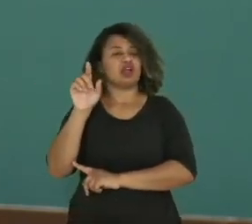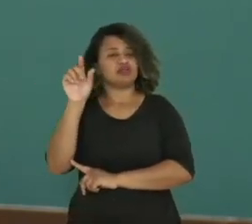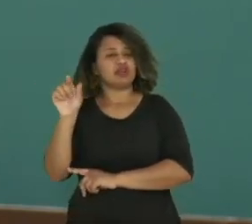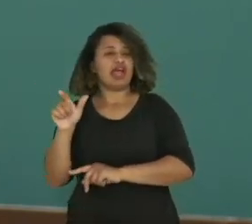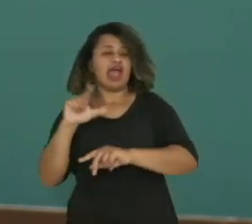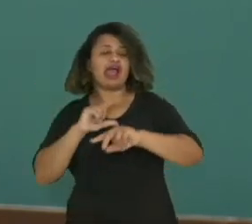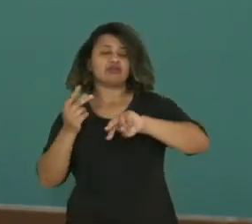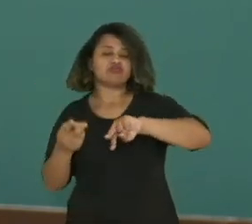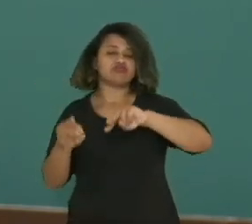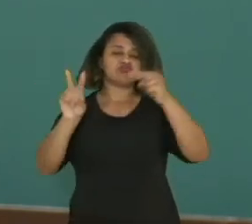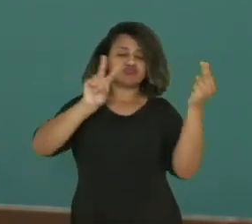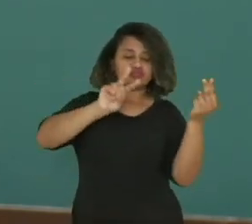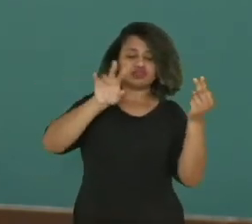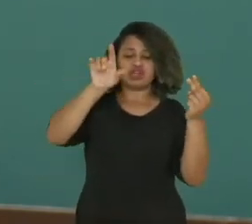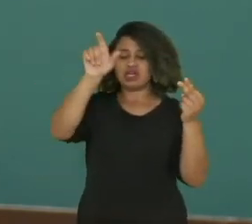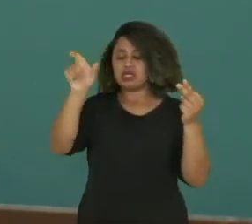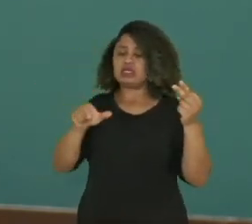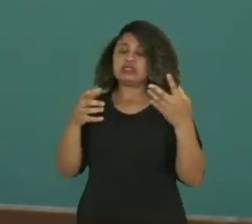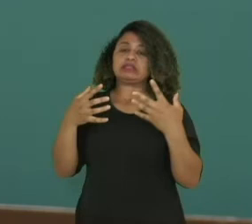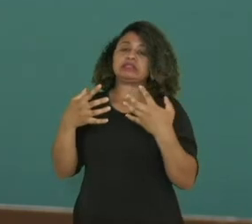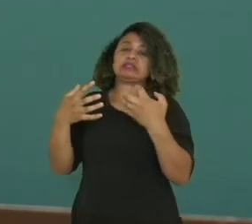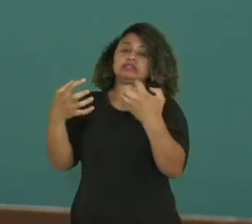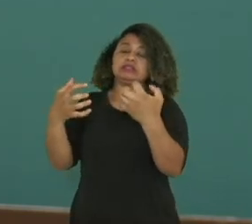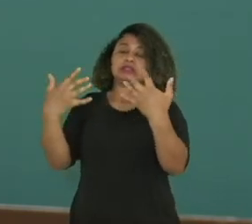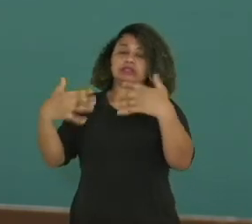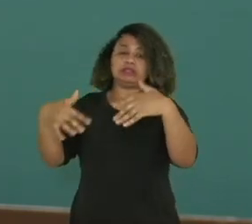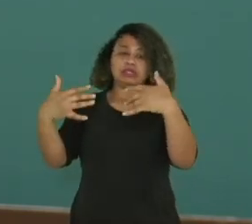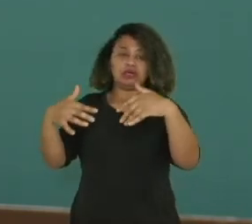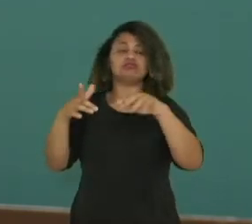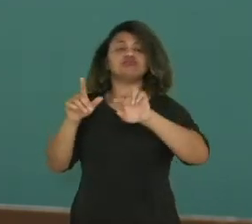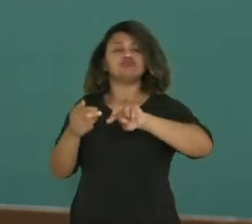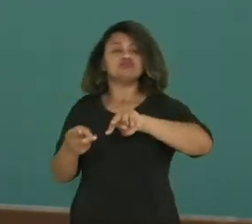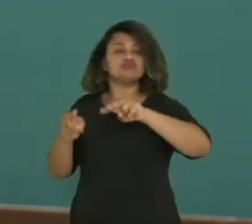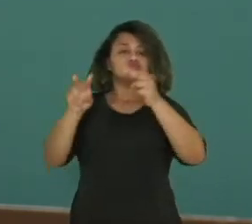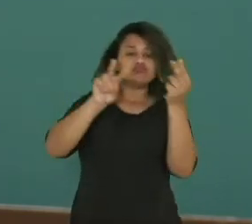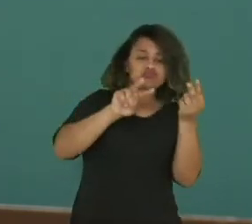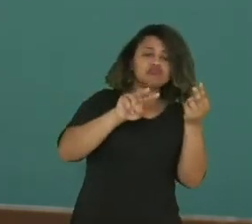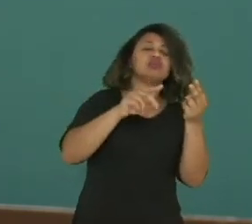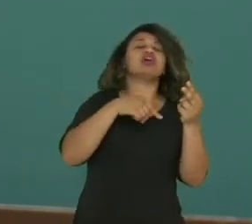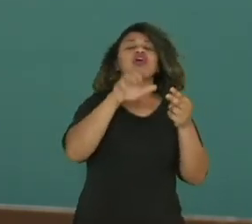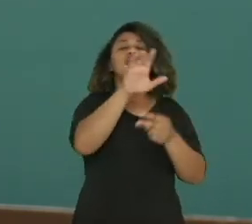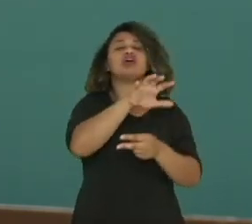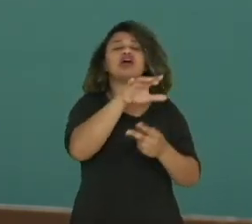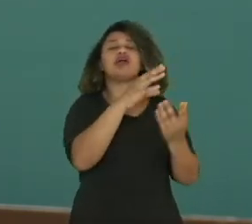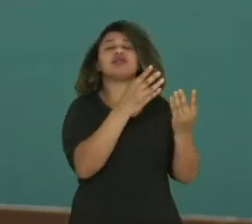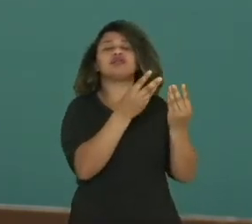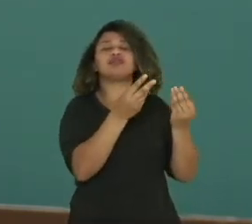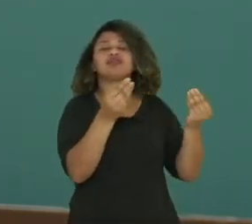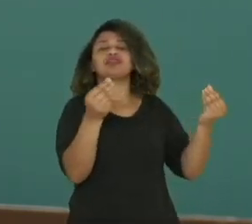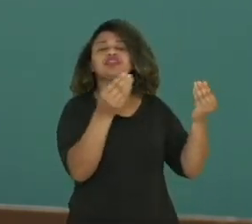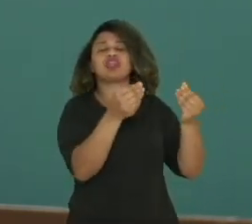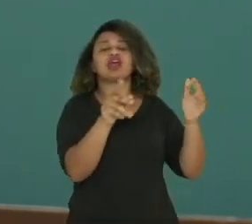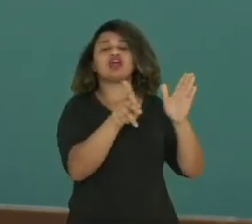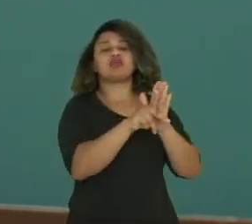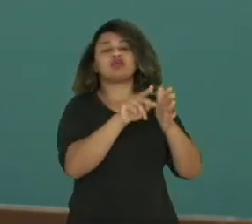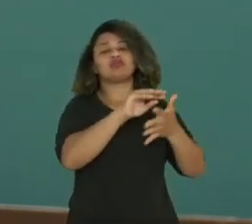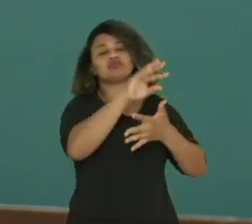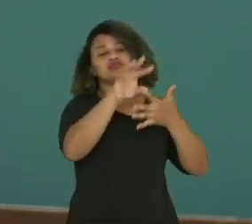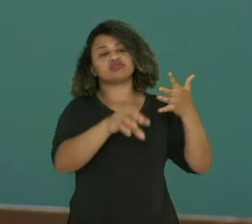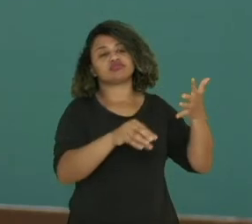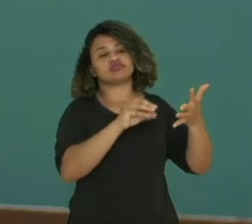mais seca, do sertão, da Caatinga, para uma região bastante úmida, que é da floresta